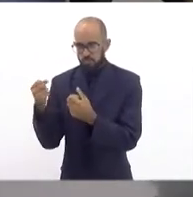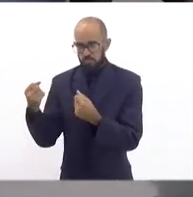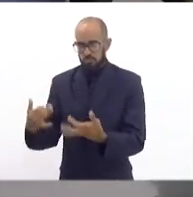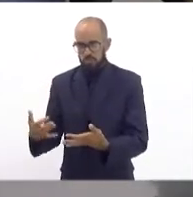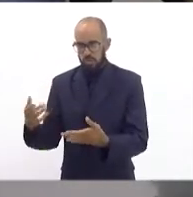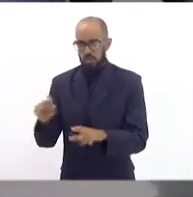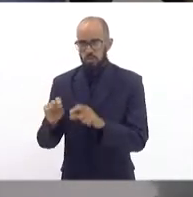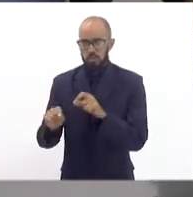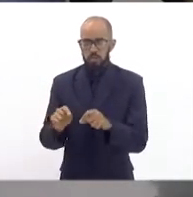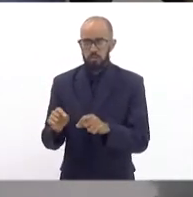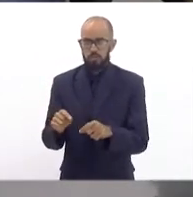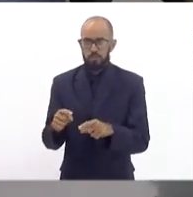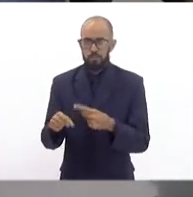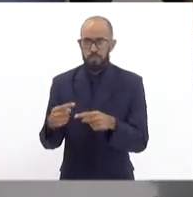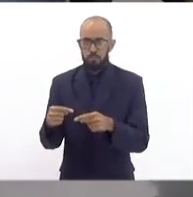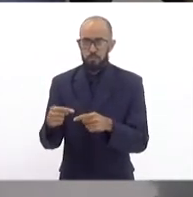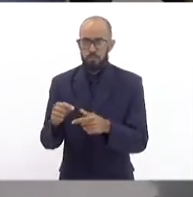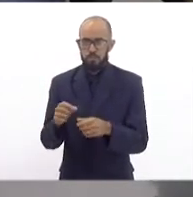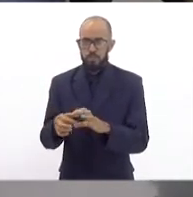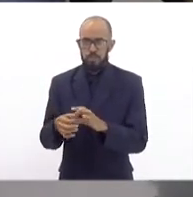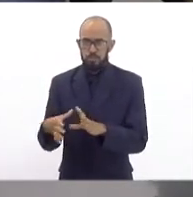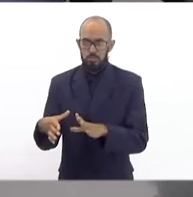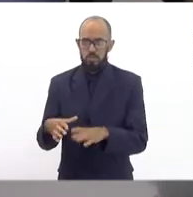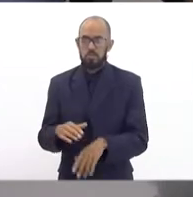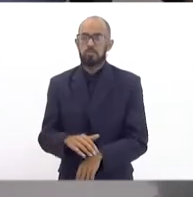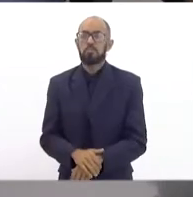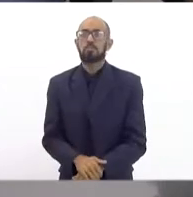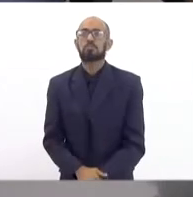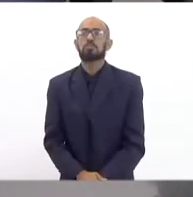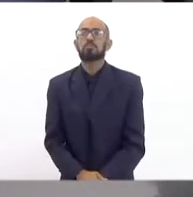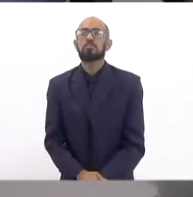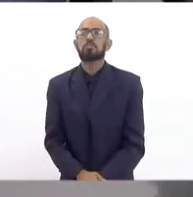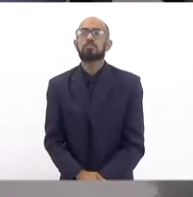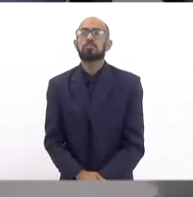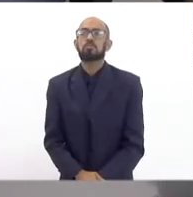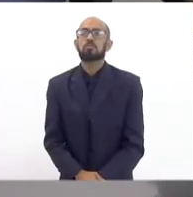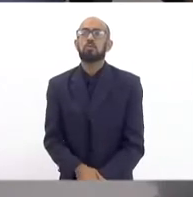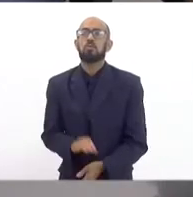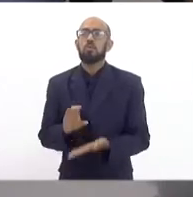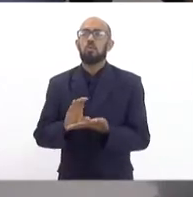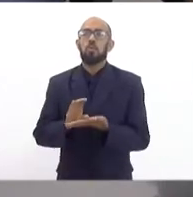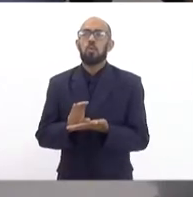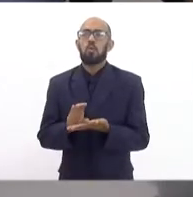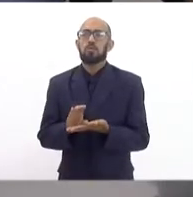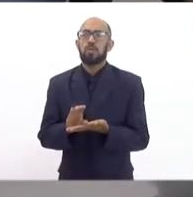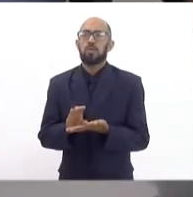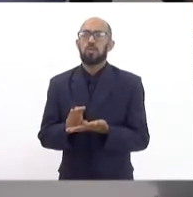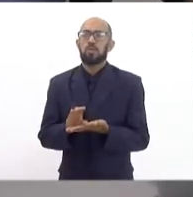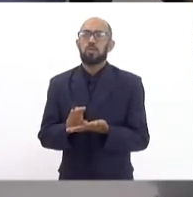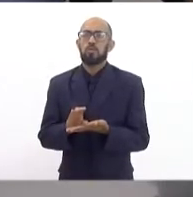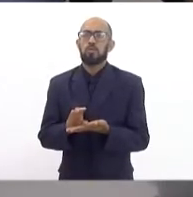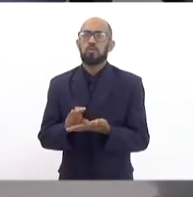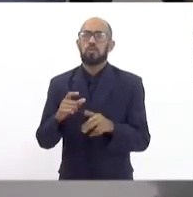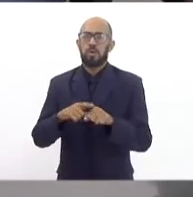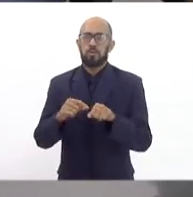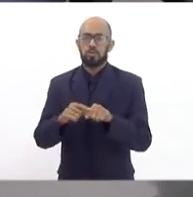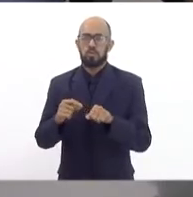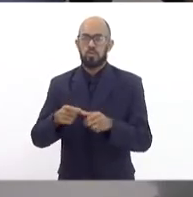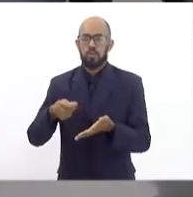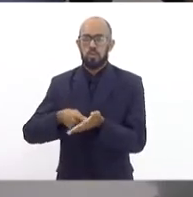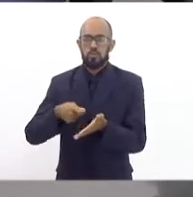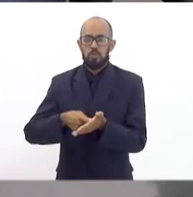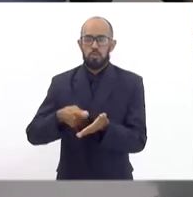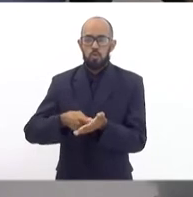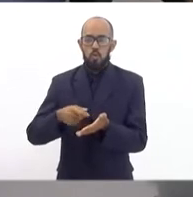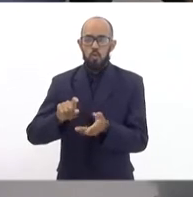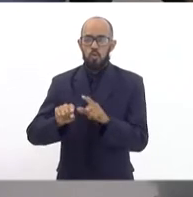permitirem? Por favor. A partir dessa deliberação, o Conselho, aqui num artigo, que determinou que a Secretaria